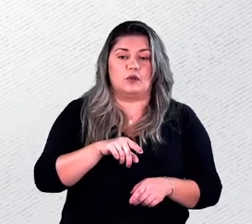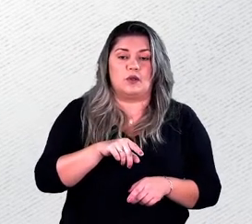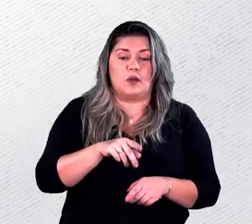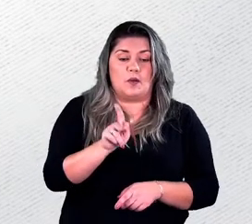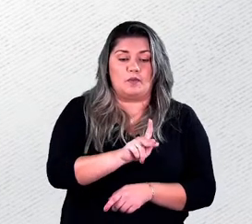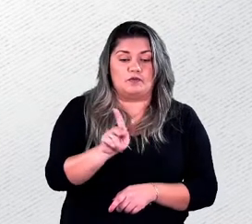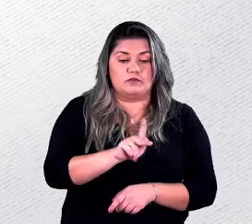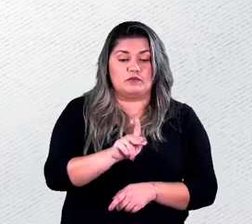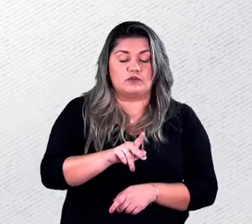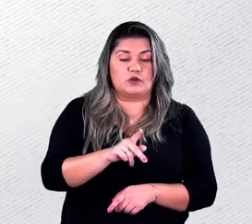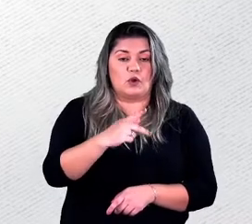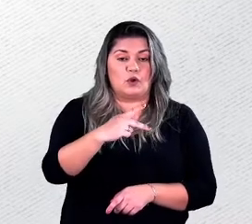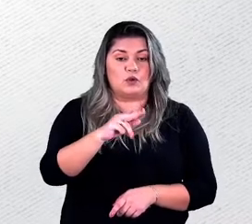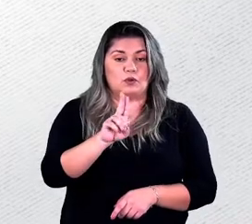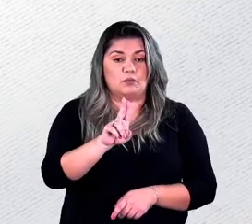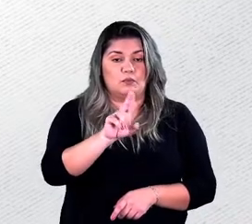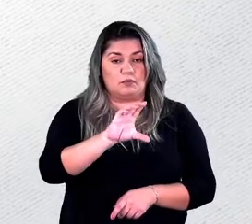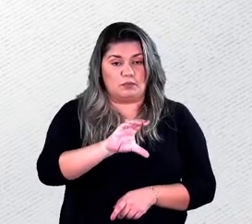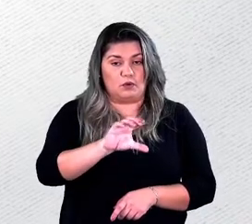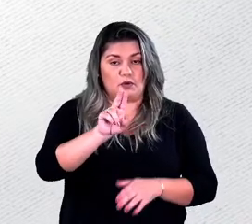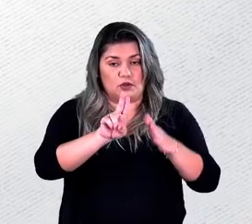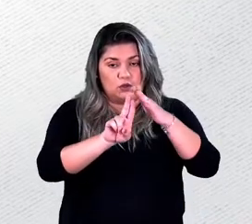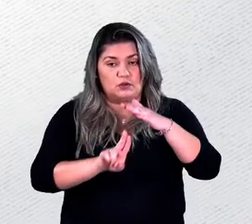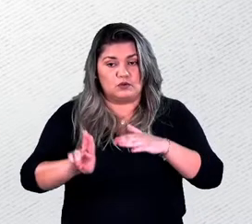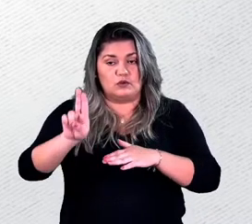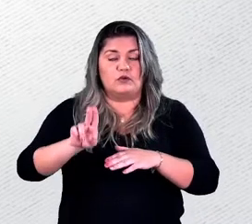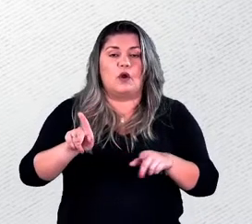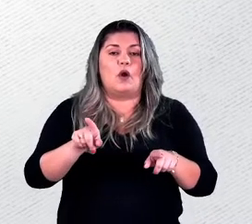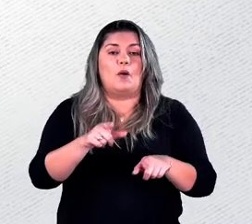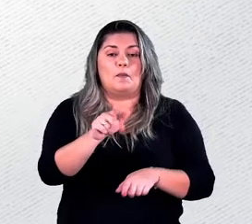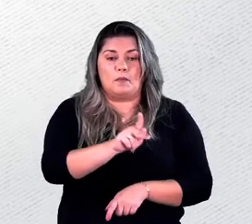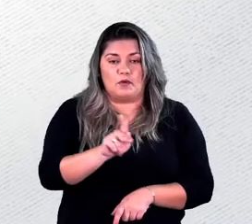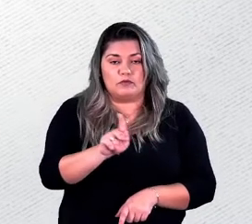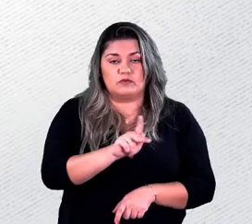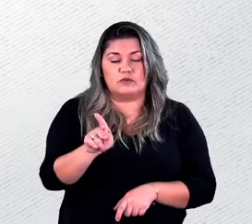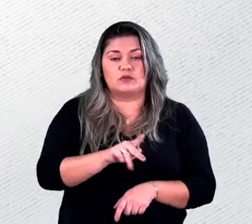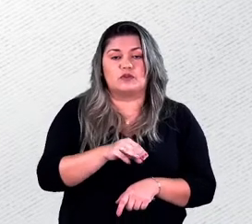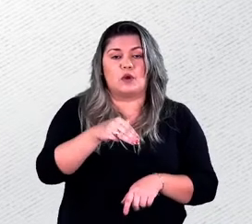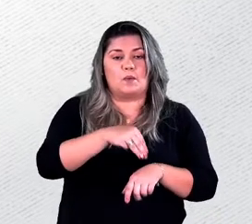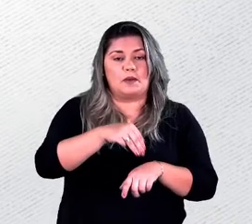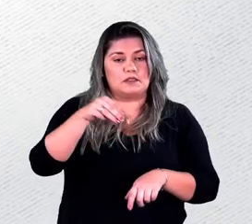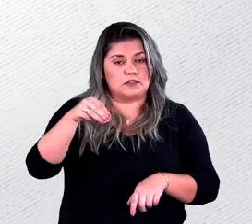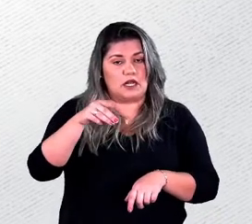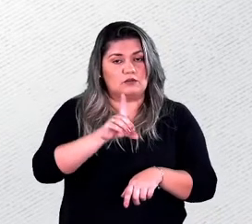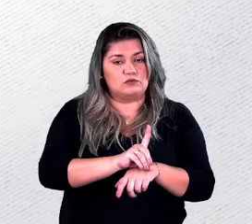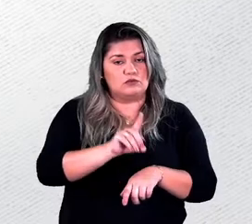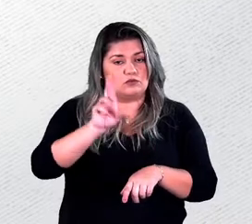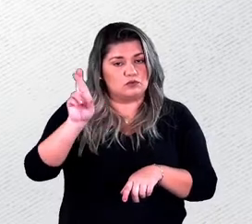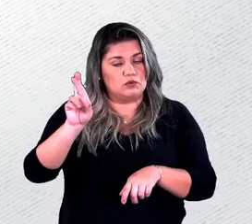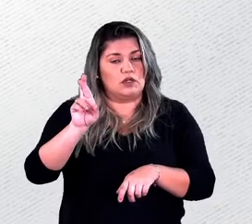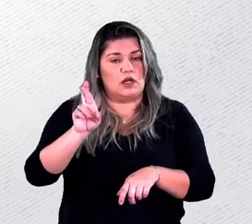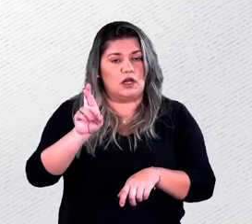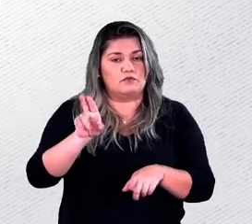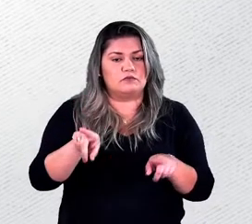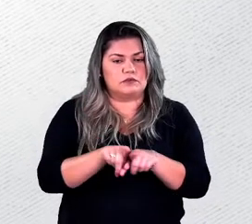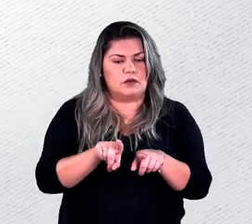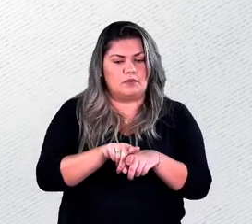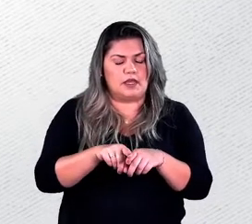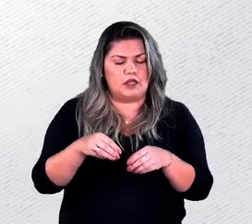da São Paulo professor do mestrado e doutorado da Uninove membro da insol International